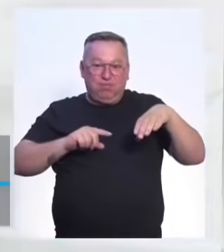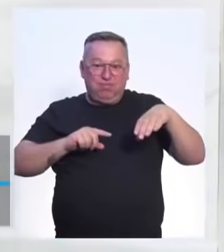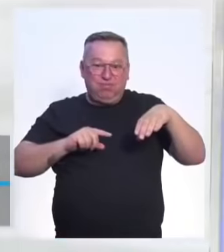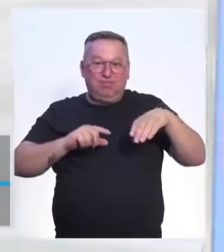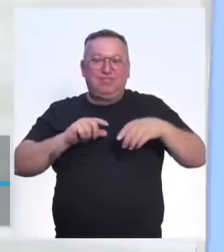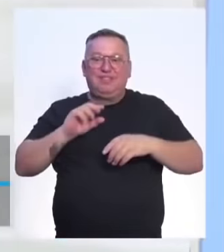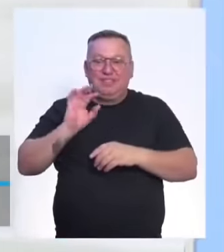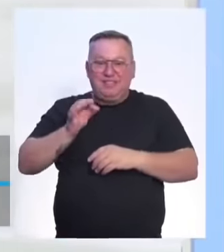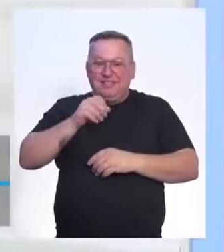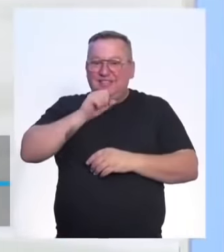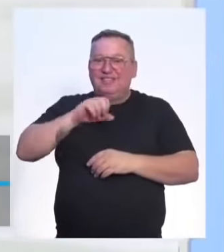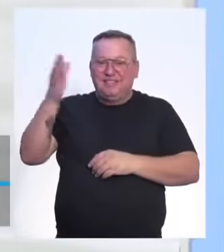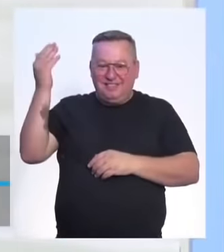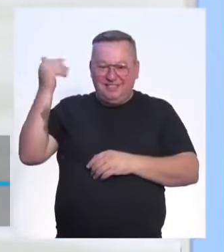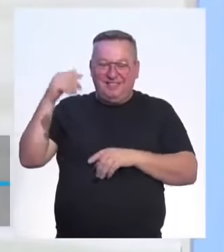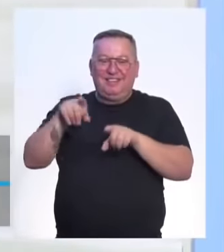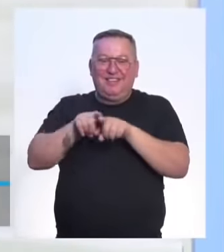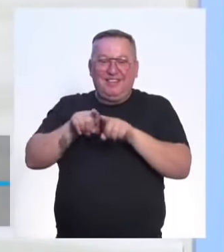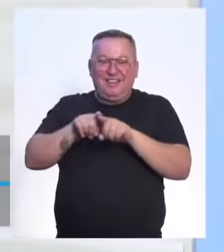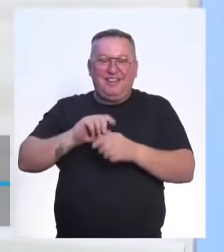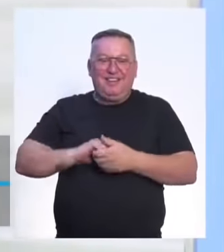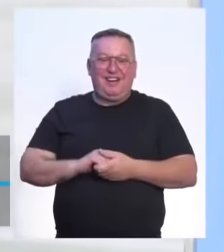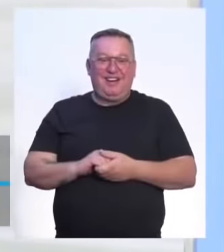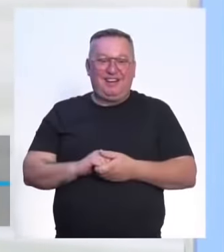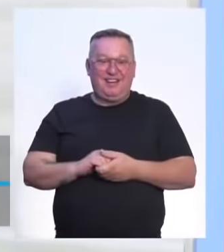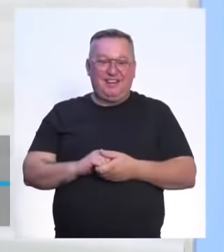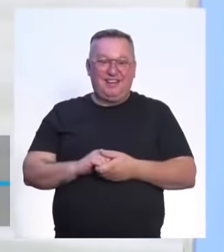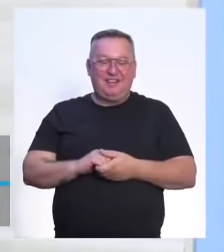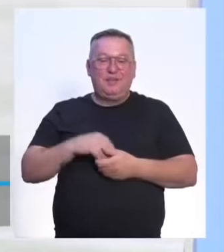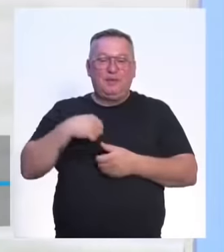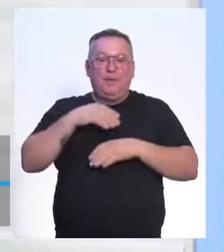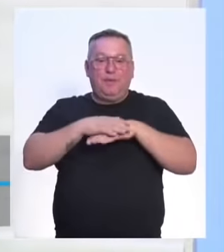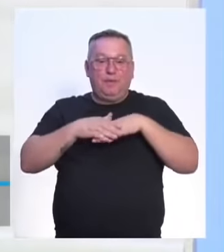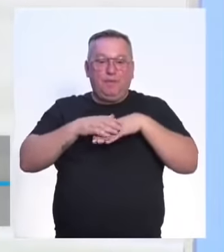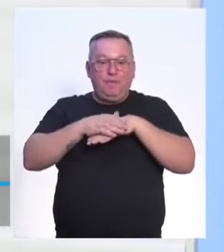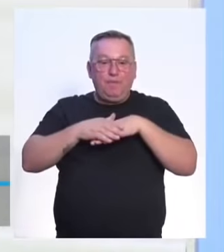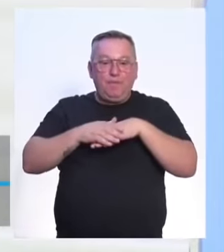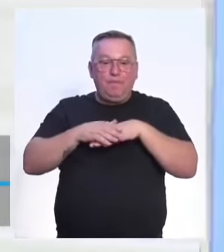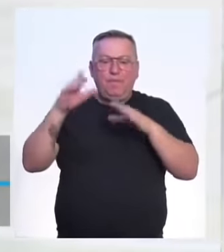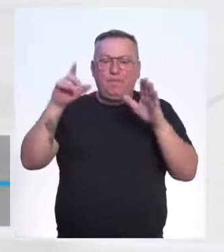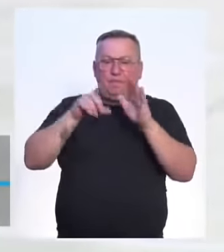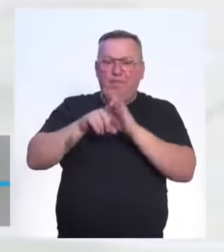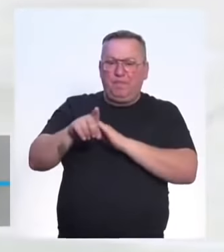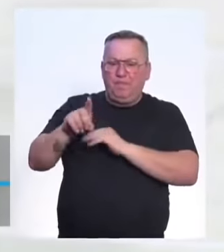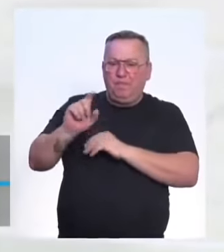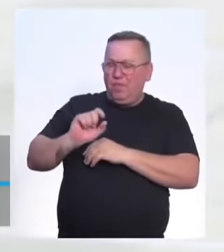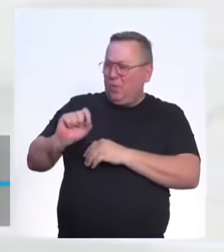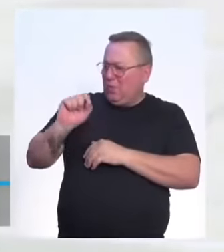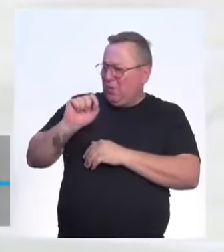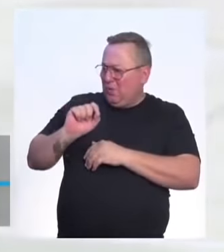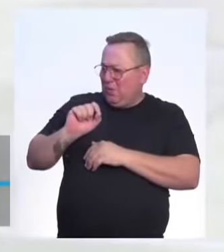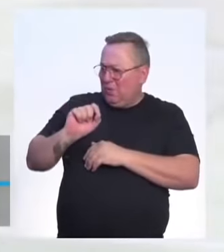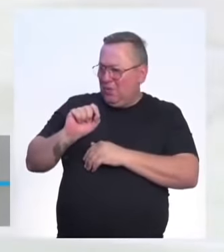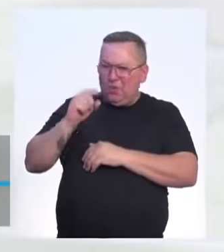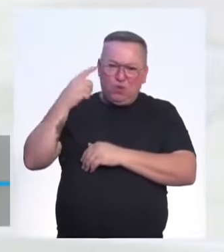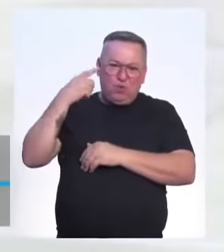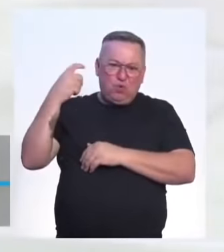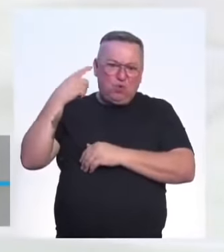Boa. Isso é antigo também. Mas até hoje vai. A gente estava conversando aqui no estúdio, a gente tava perguntando para a pessoa, pô, a gente mede